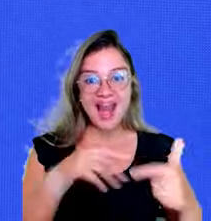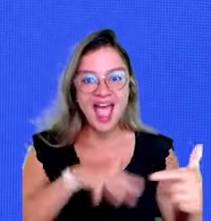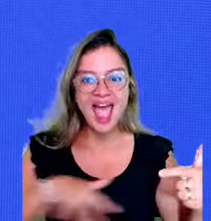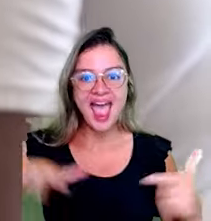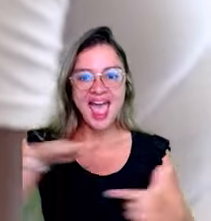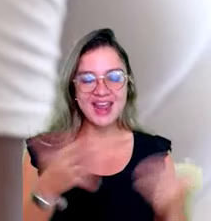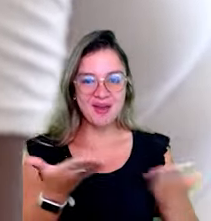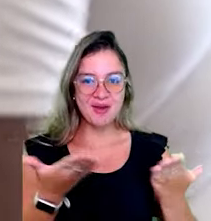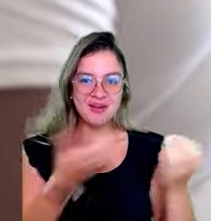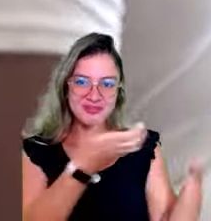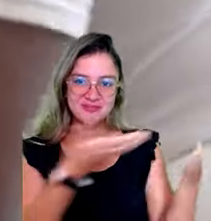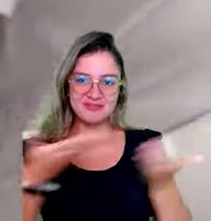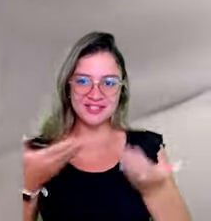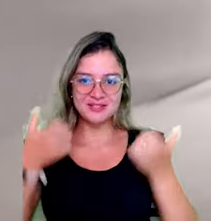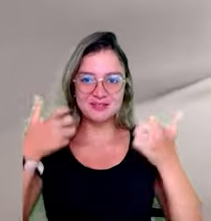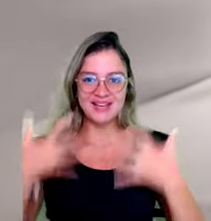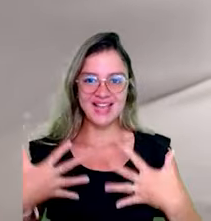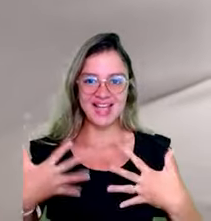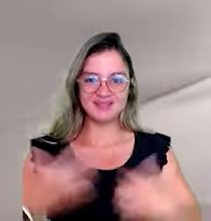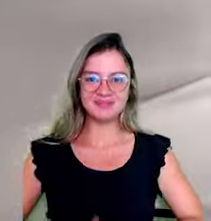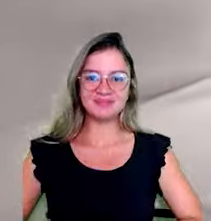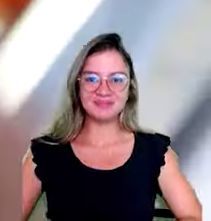lá!